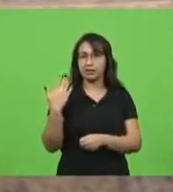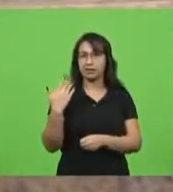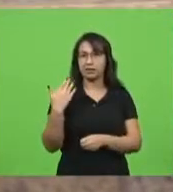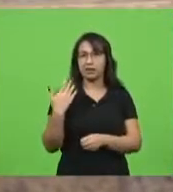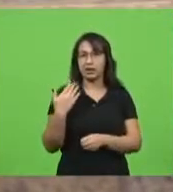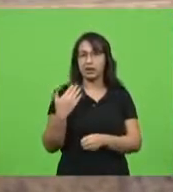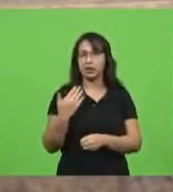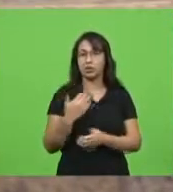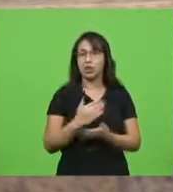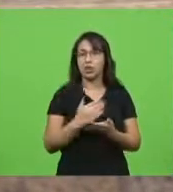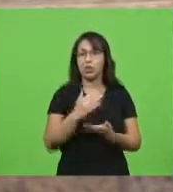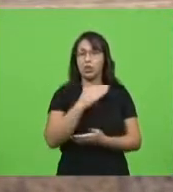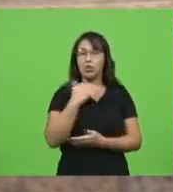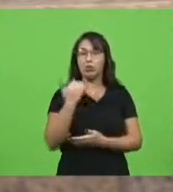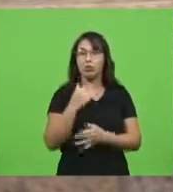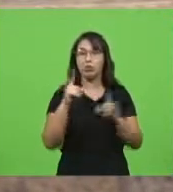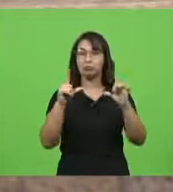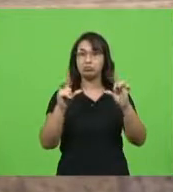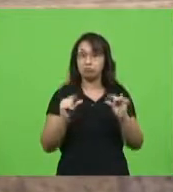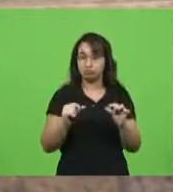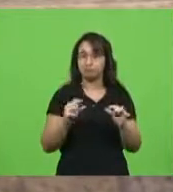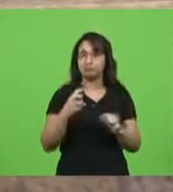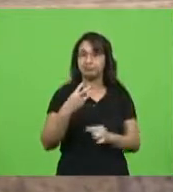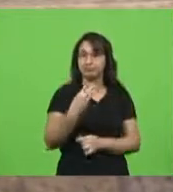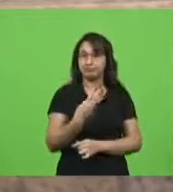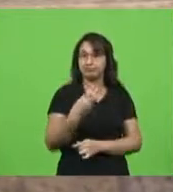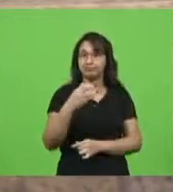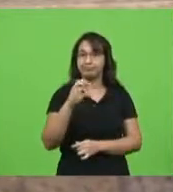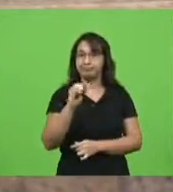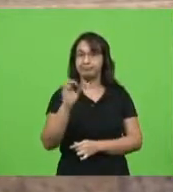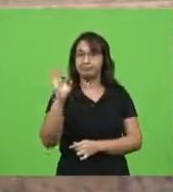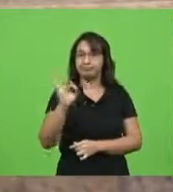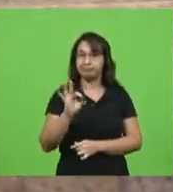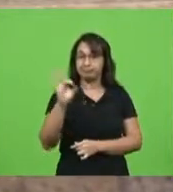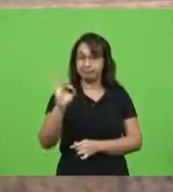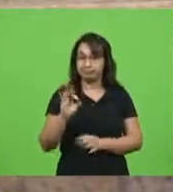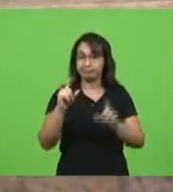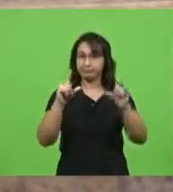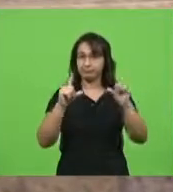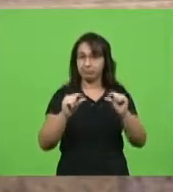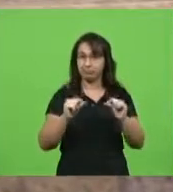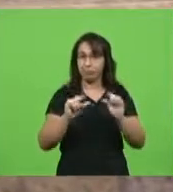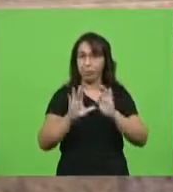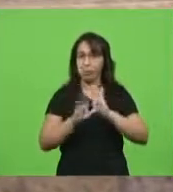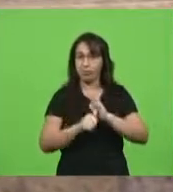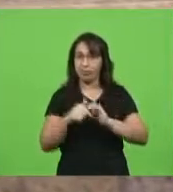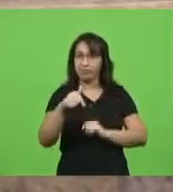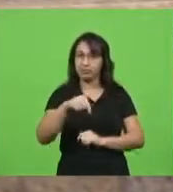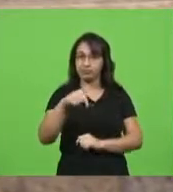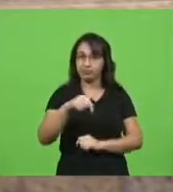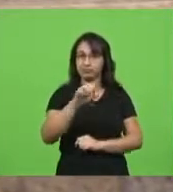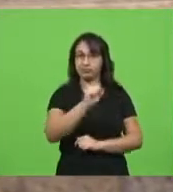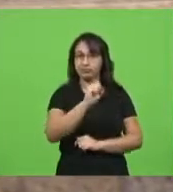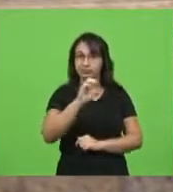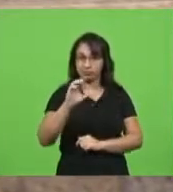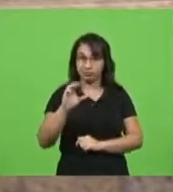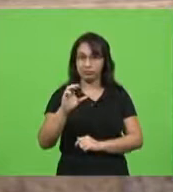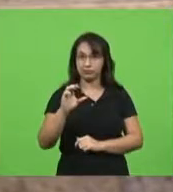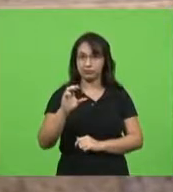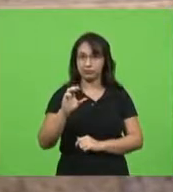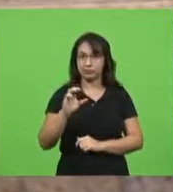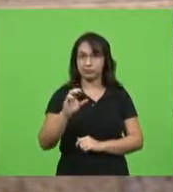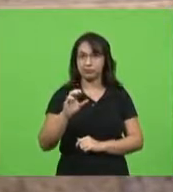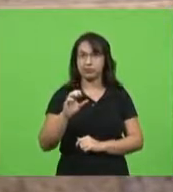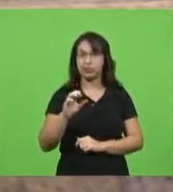morte, tivemos 30% de redução de roubos em Santa Catarina, que dá de 2.200